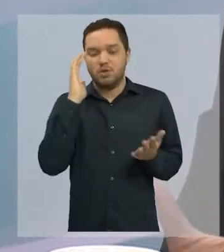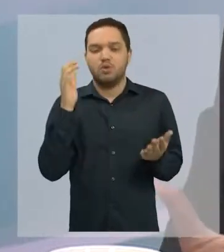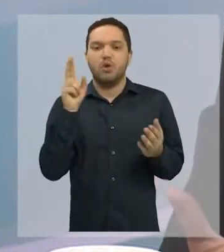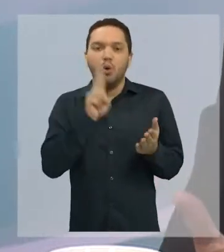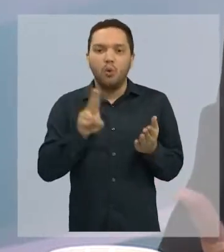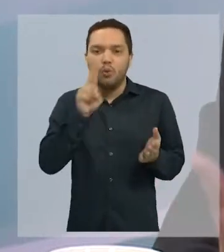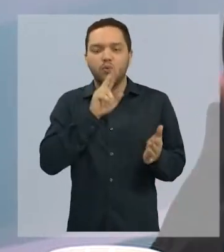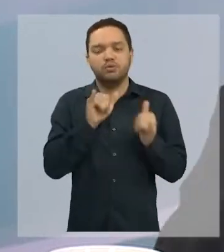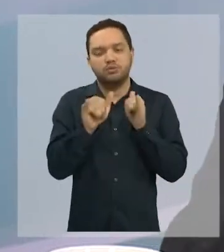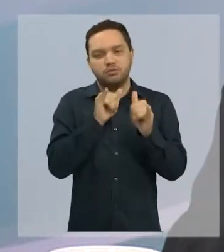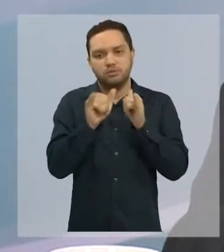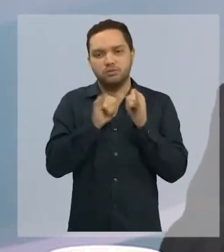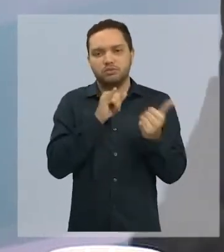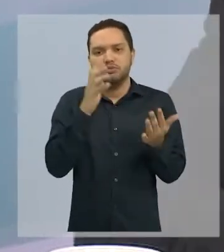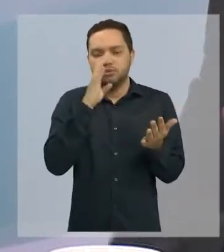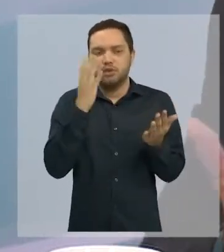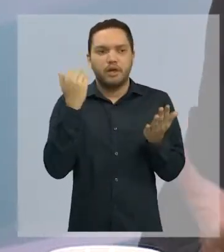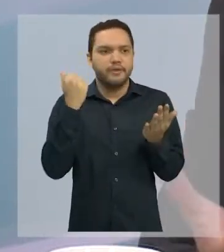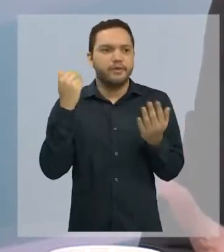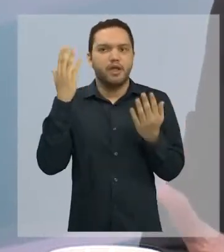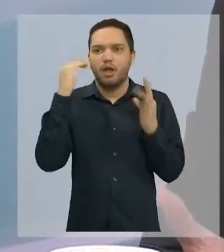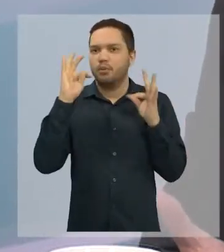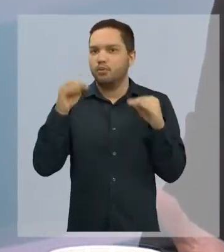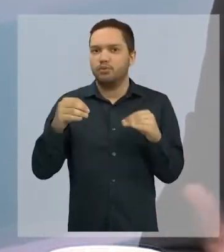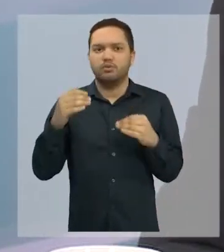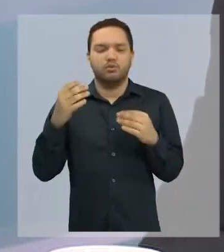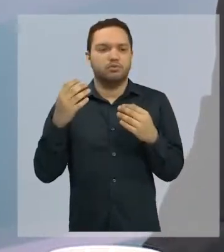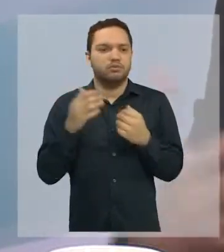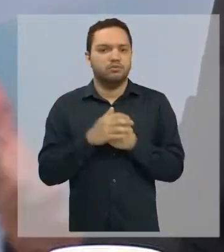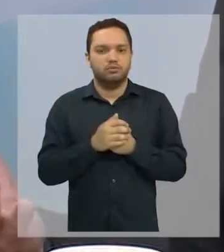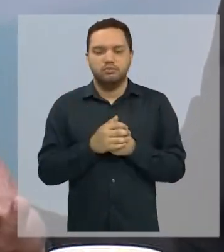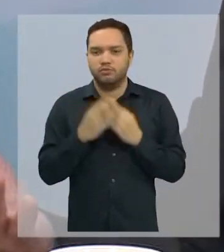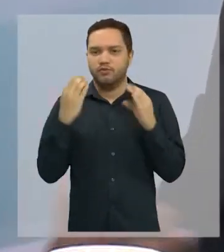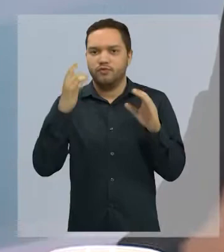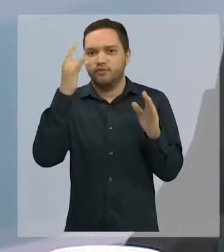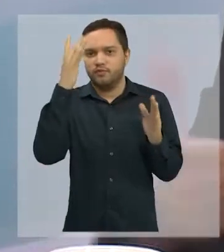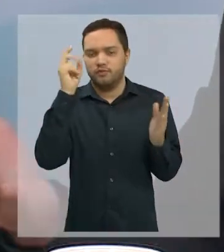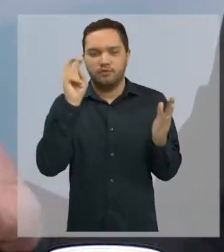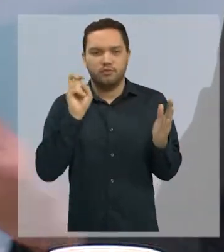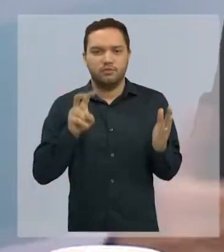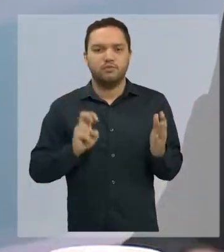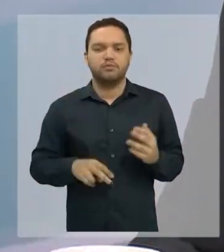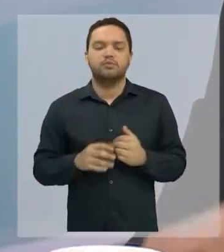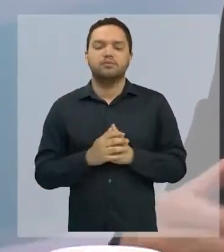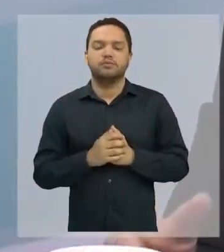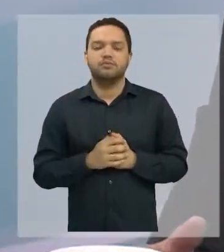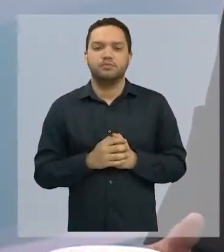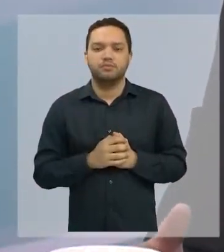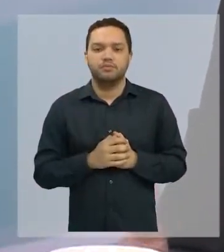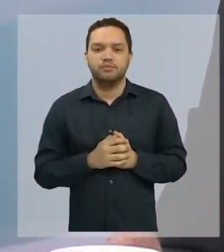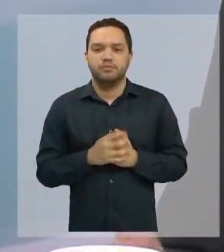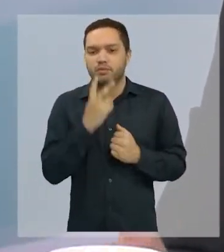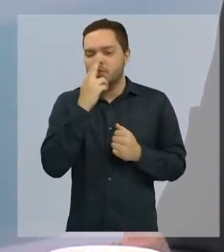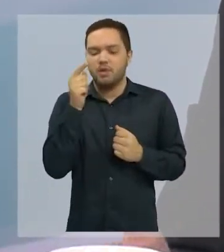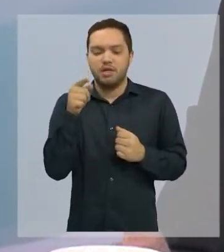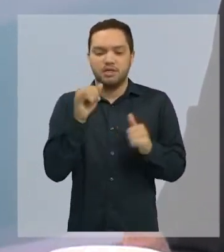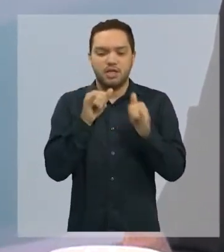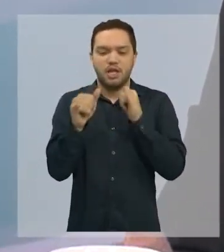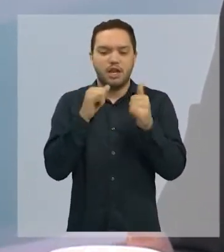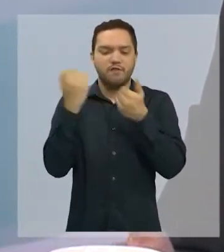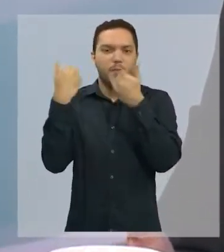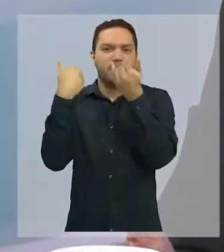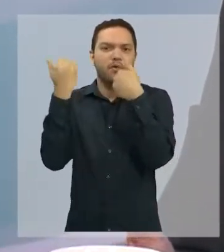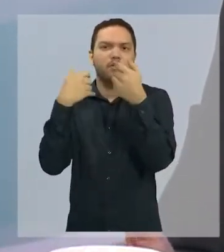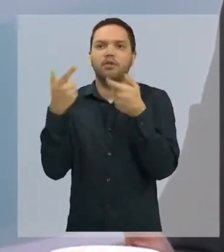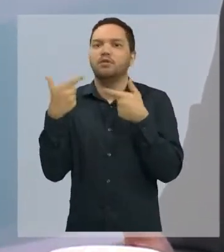rede social e é ele que está olhando e está sabendo de tudo que acontece. Hoje em dia está tudo... Né? E não tem controle sobre ela. Não tem controle. Então,